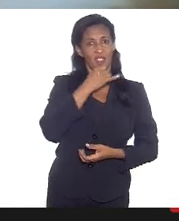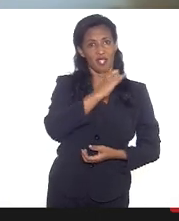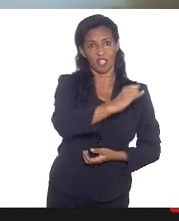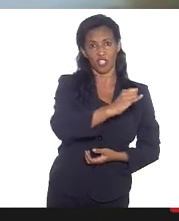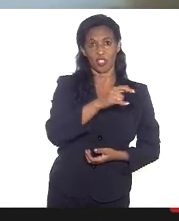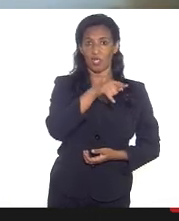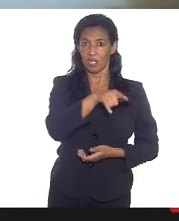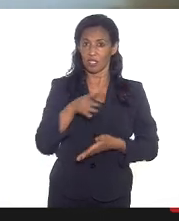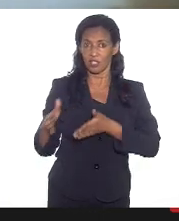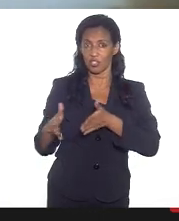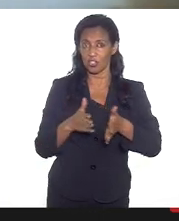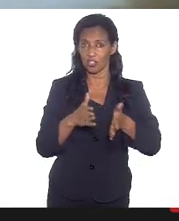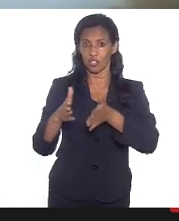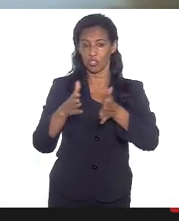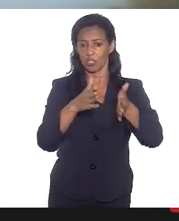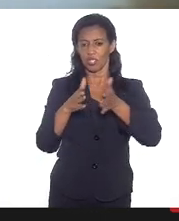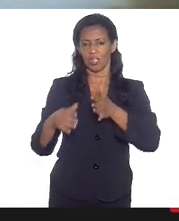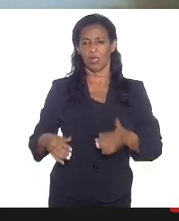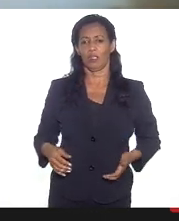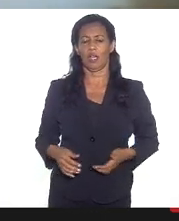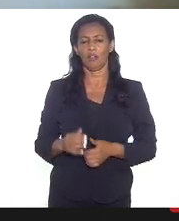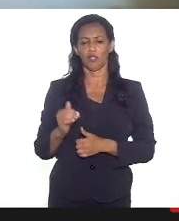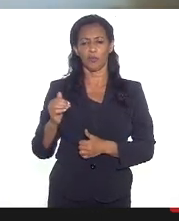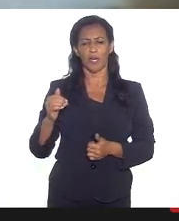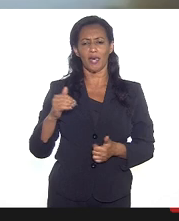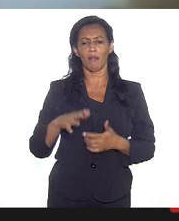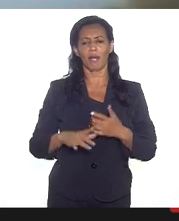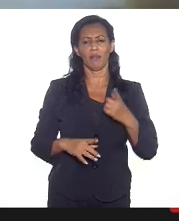desse escaninho. A gente precisa